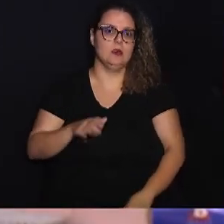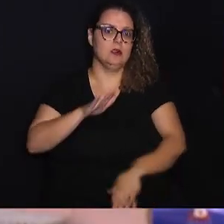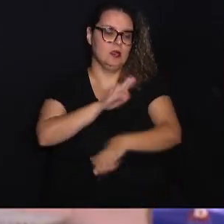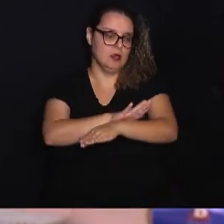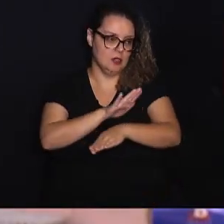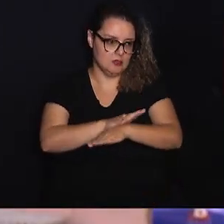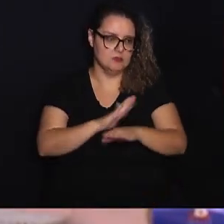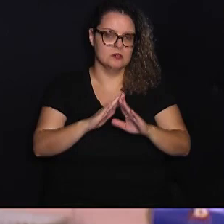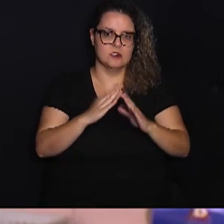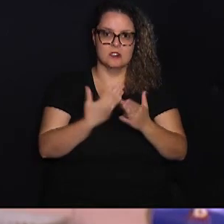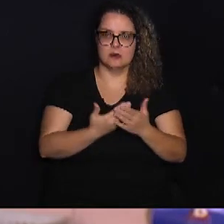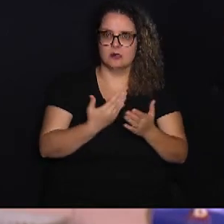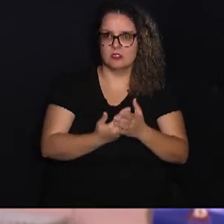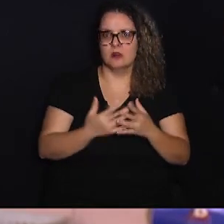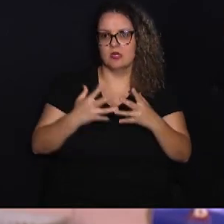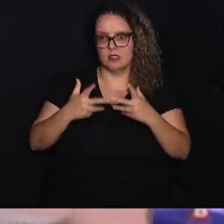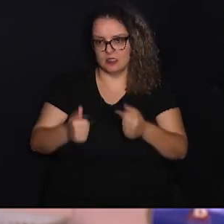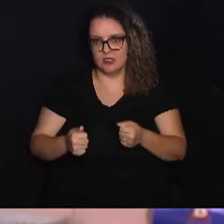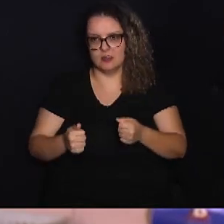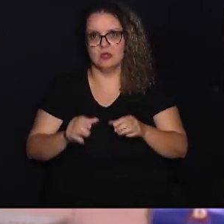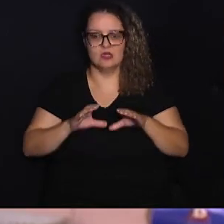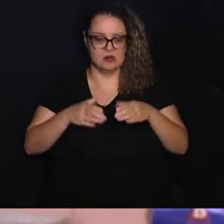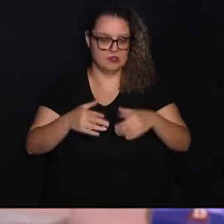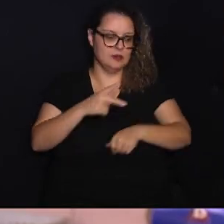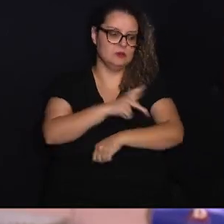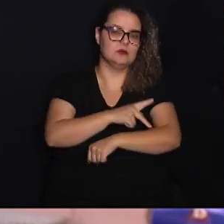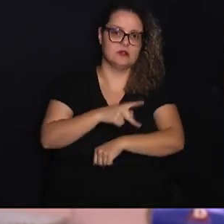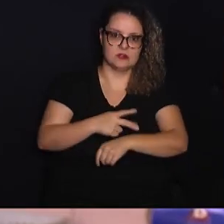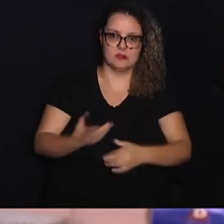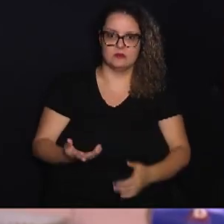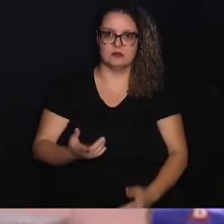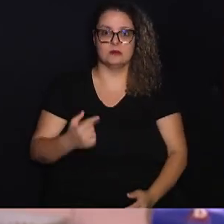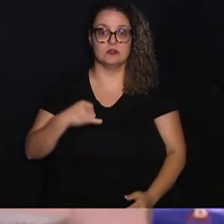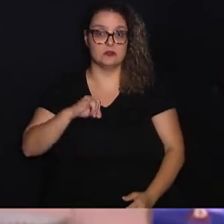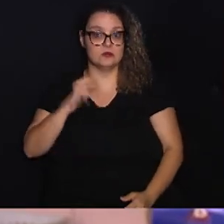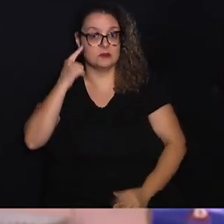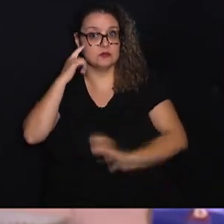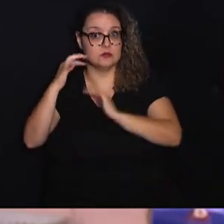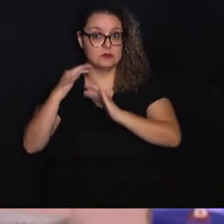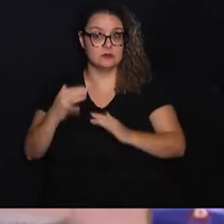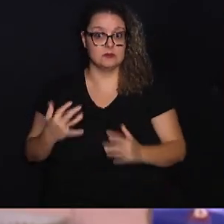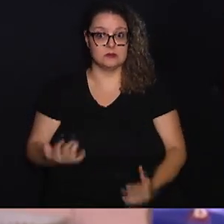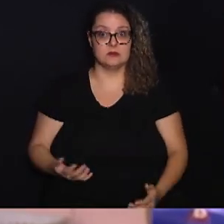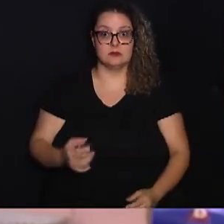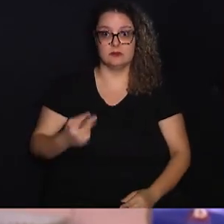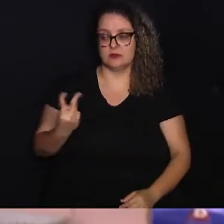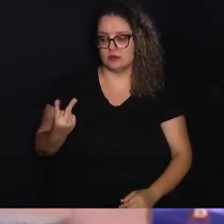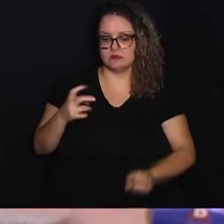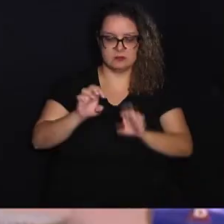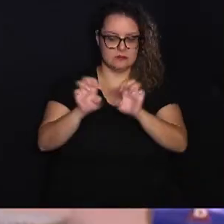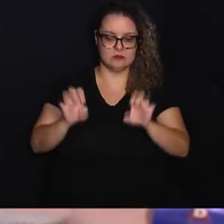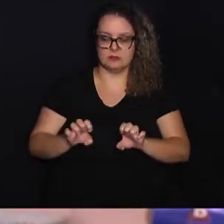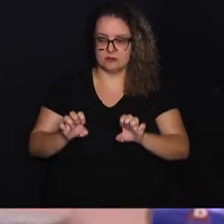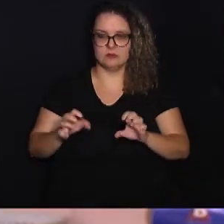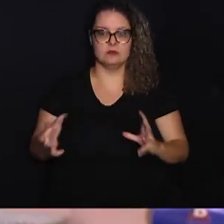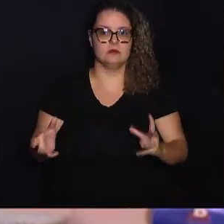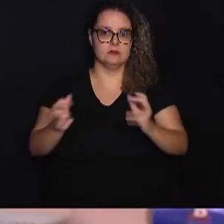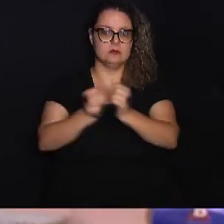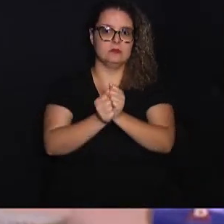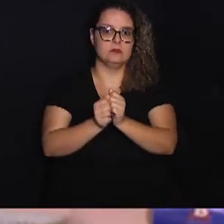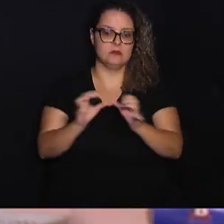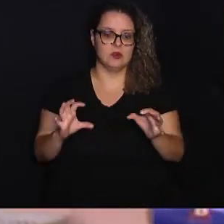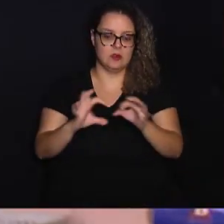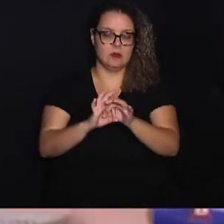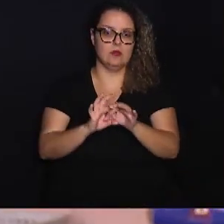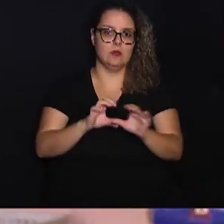né? E a escola tem todo o corpo pedagógico, né? Então, se a gente pensar, são essas duas estruturas que totalmente